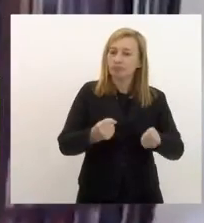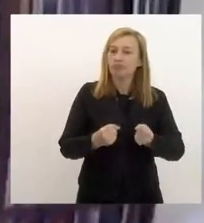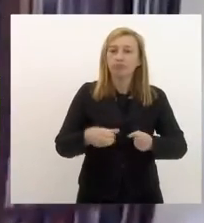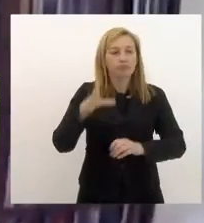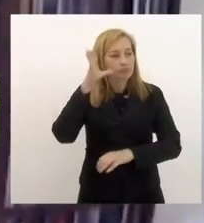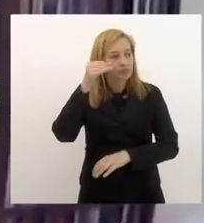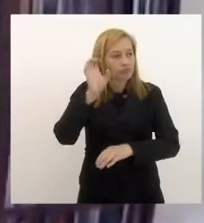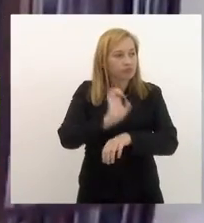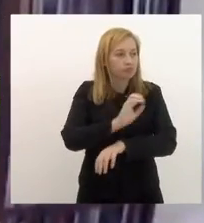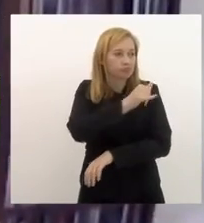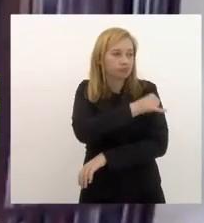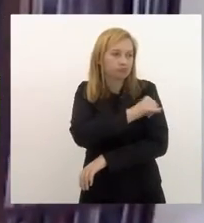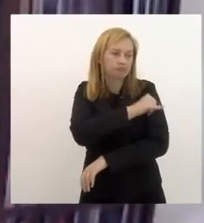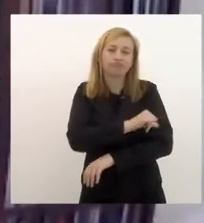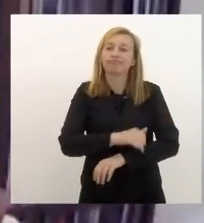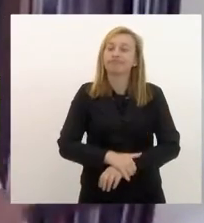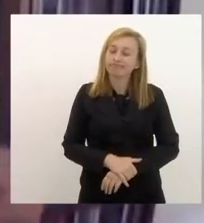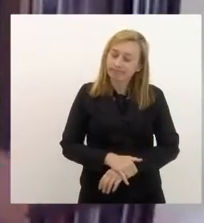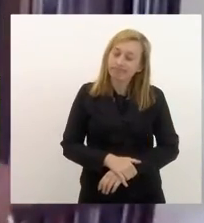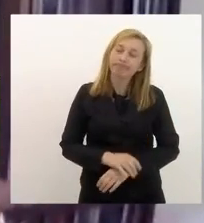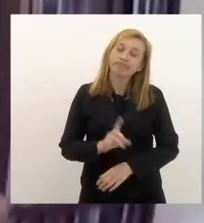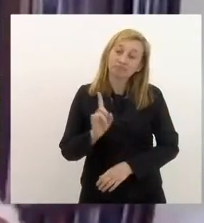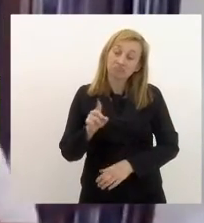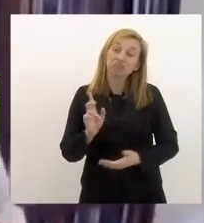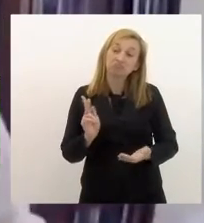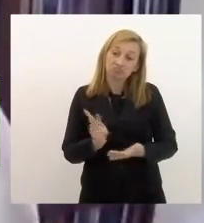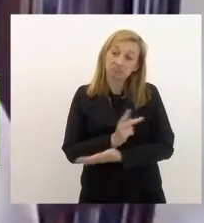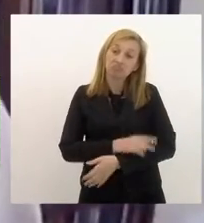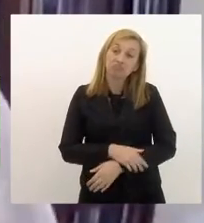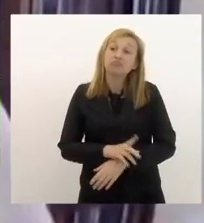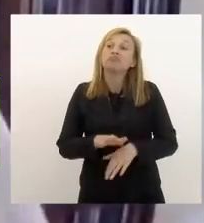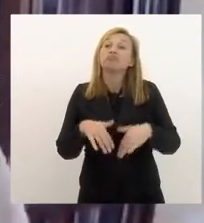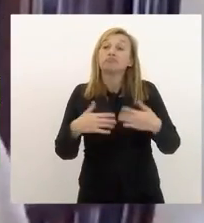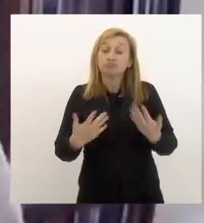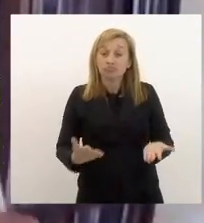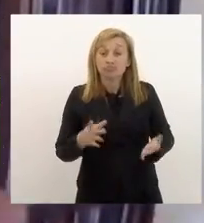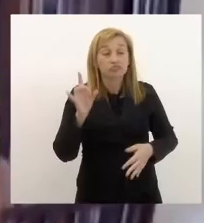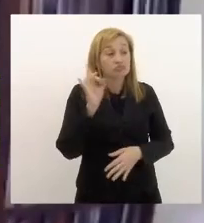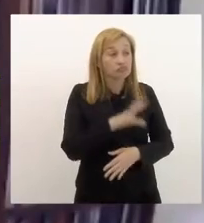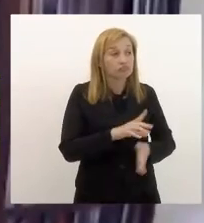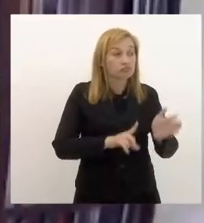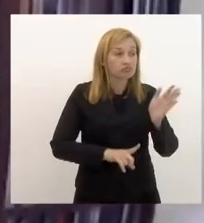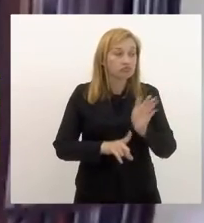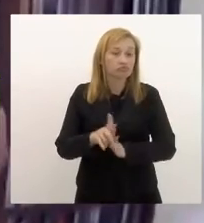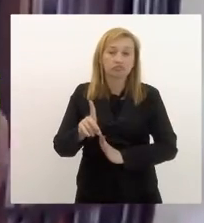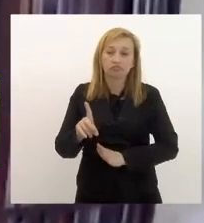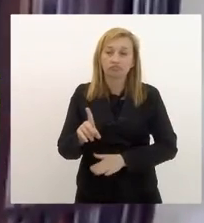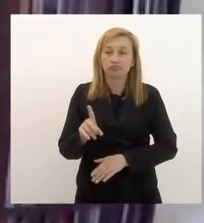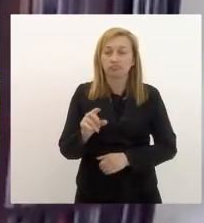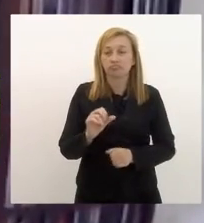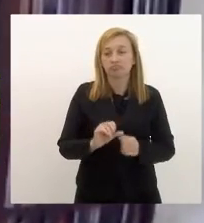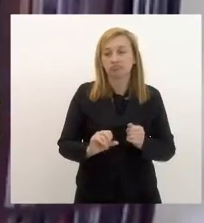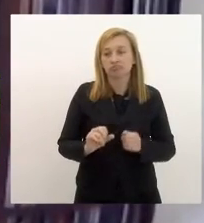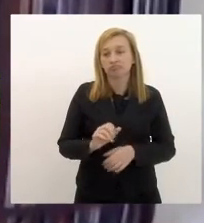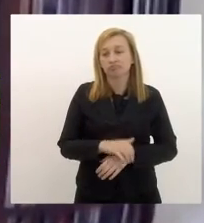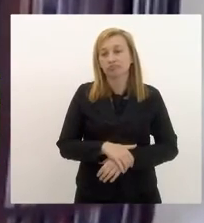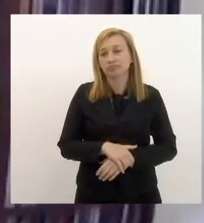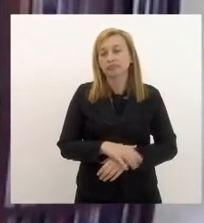os interesses do Estado do Rio de Janeiro é isso até quantos E aí a última pergunta tão fácil